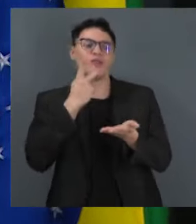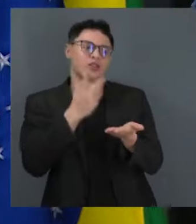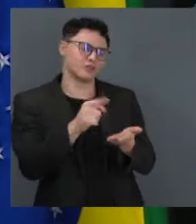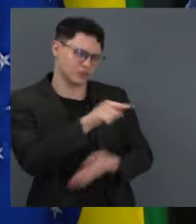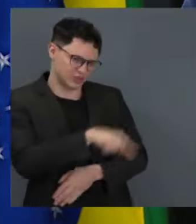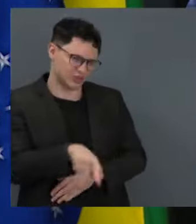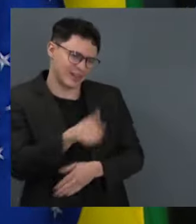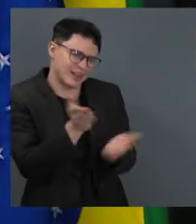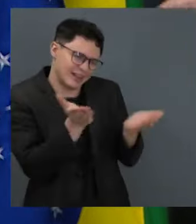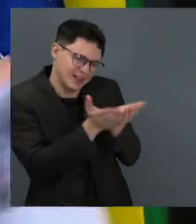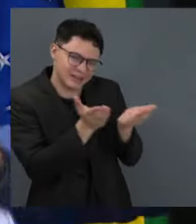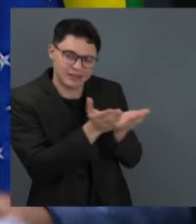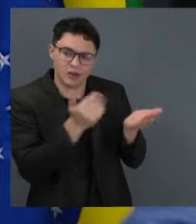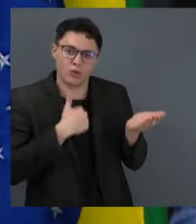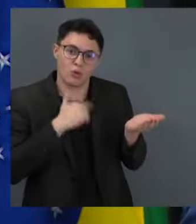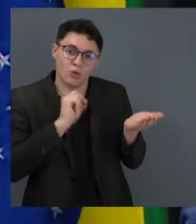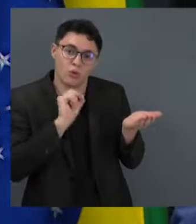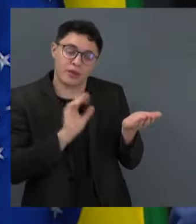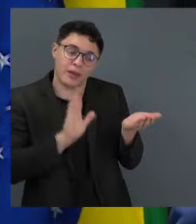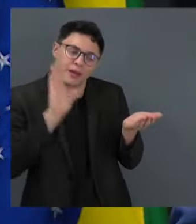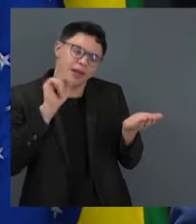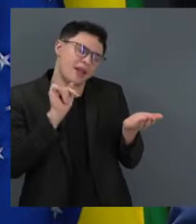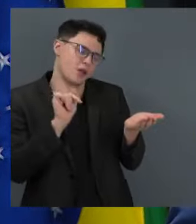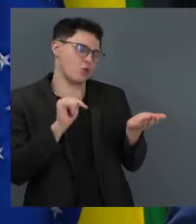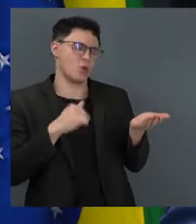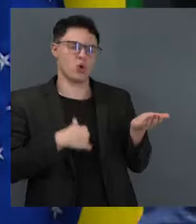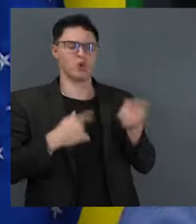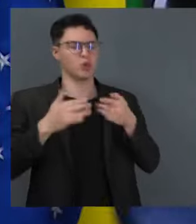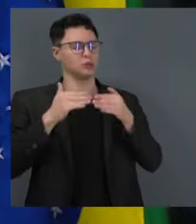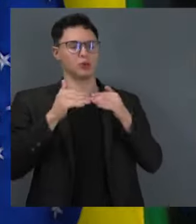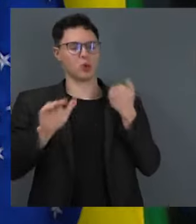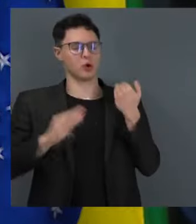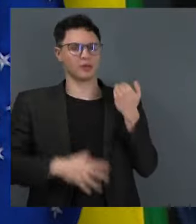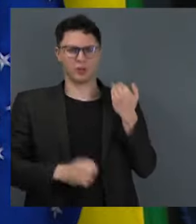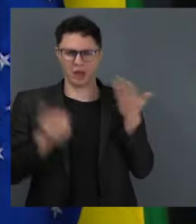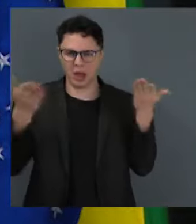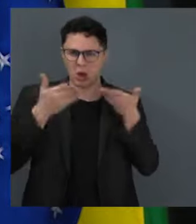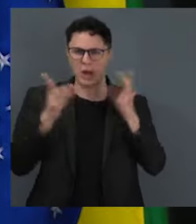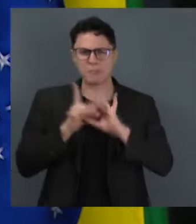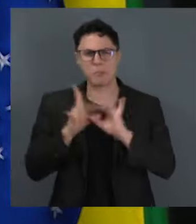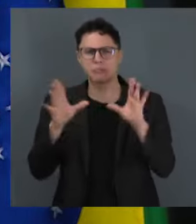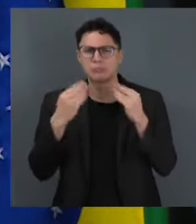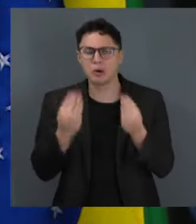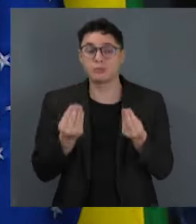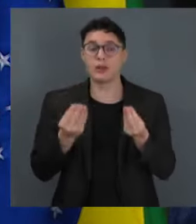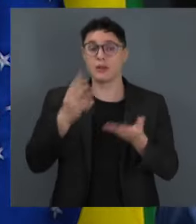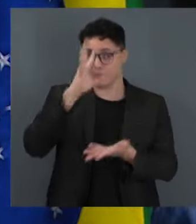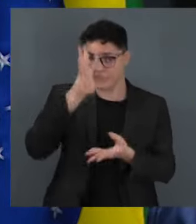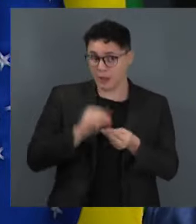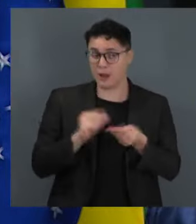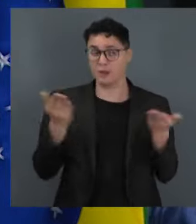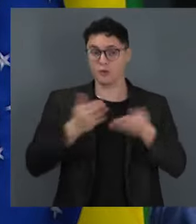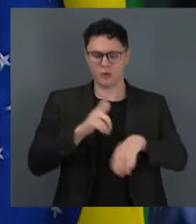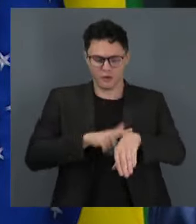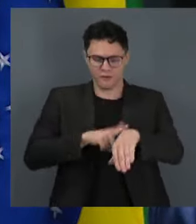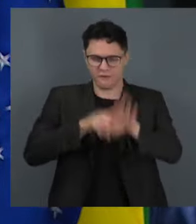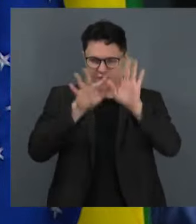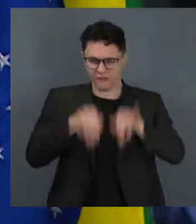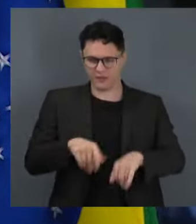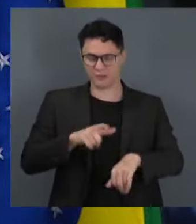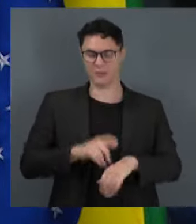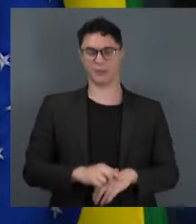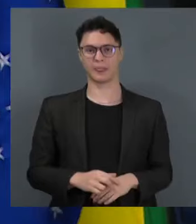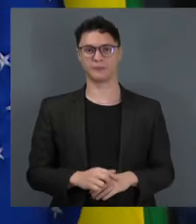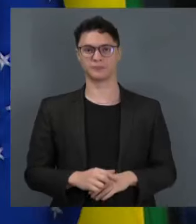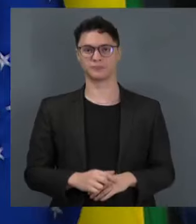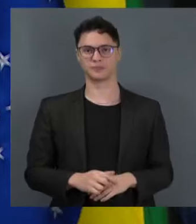lulas onde Lula diz ser contra o aborto agora para encerrar nos 50 segundos que falta